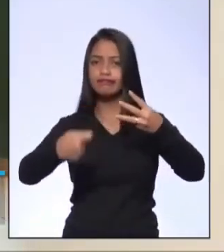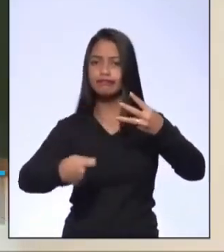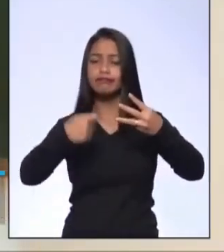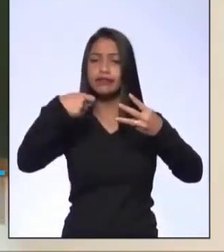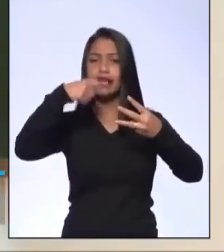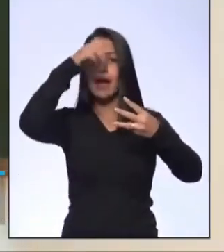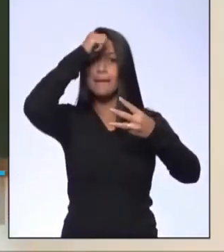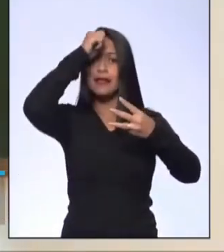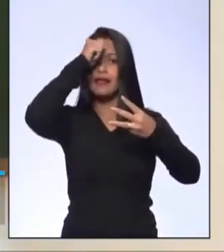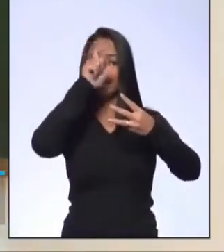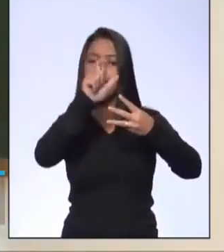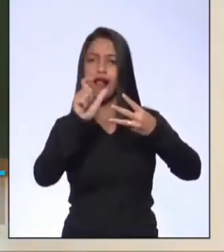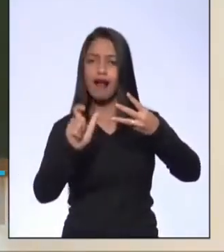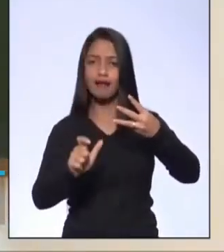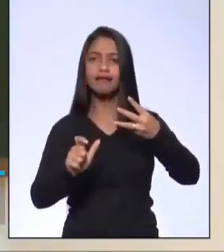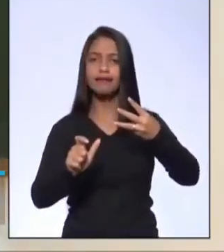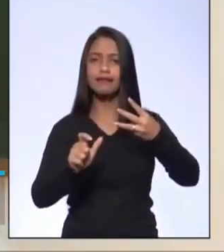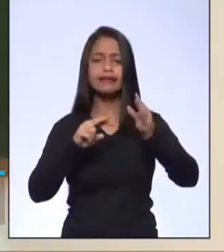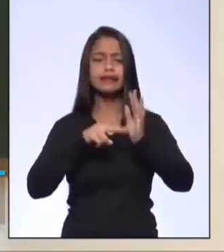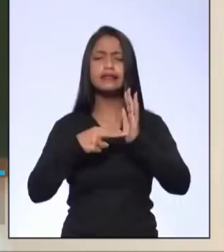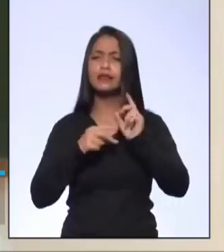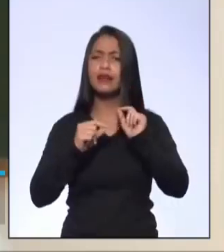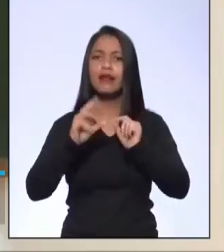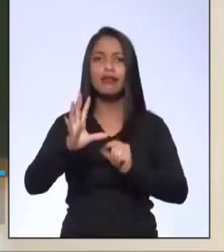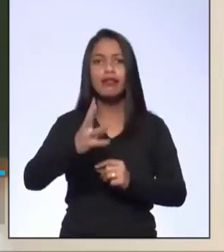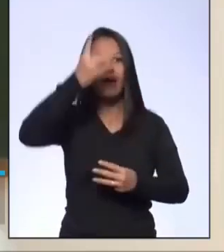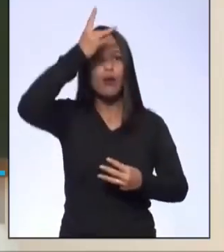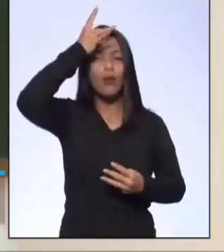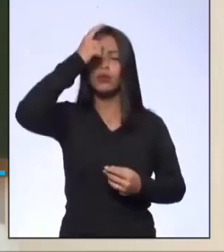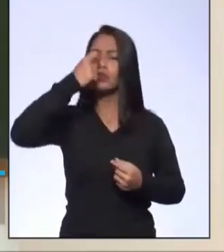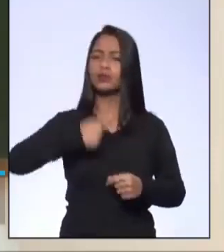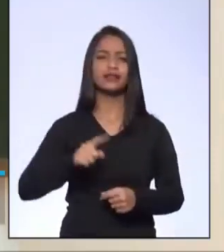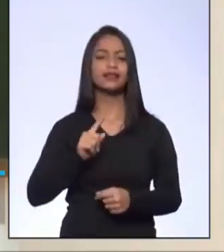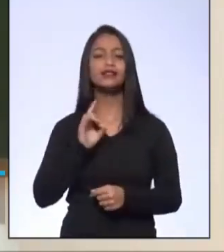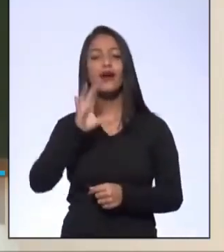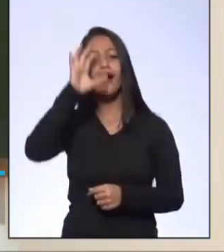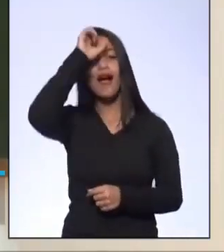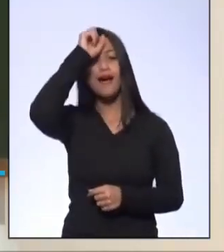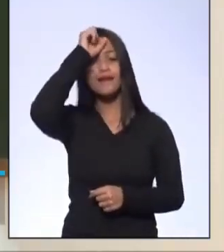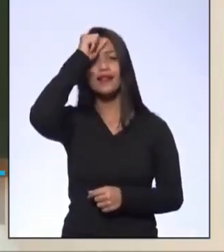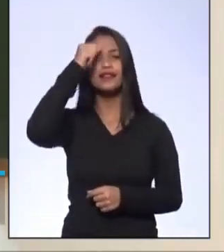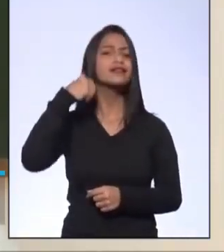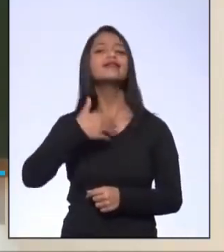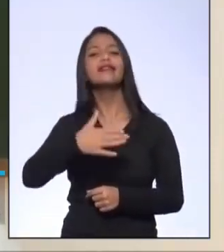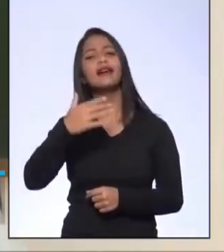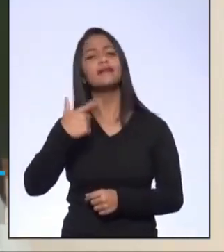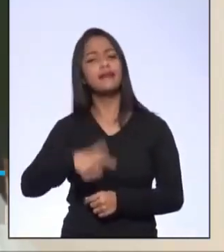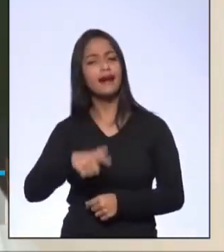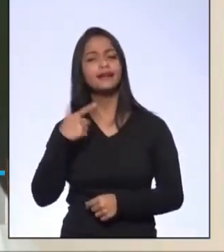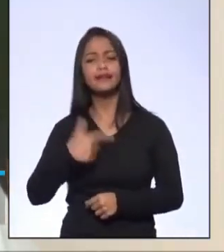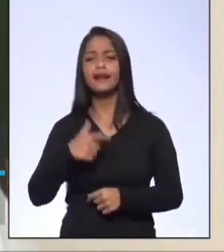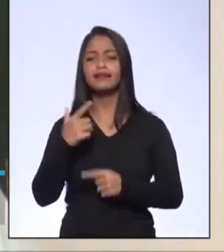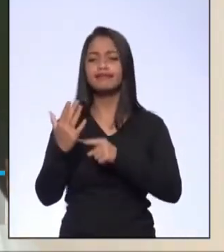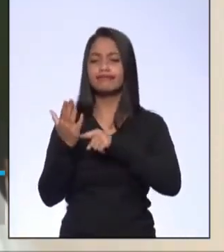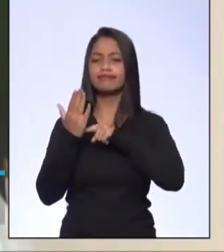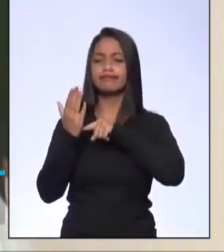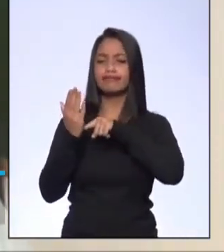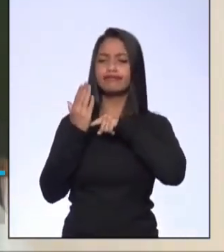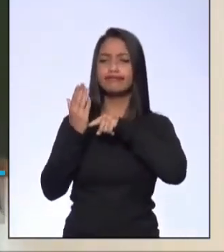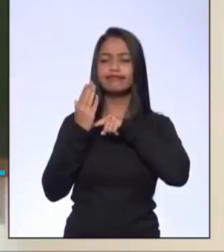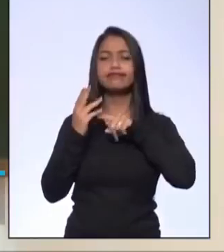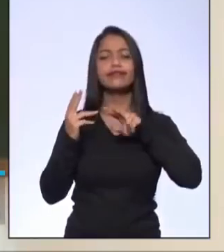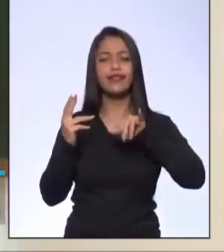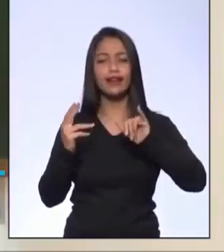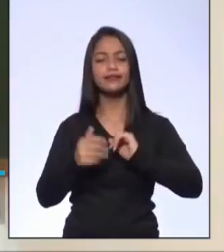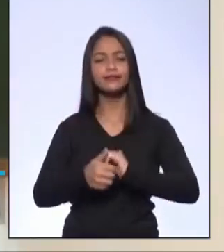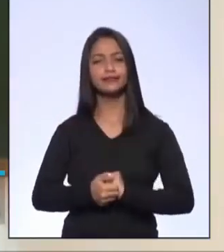aprender, não precisa decorar, mas precisa começar a aprender, porque vão aparecer cada vez mais na nossa vida, tá?